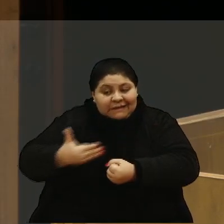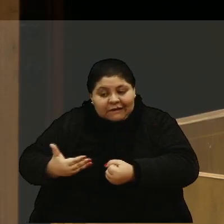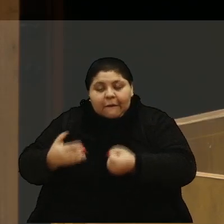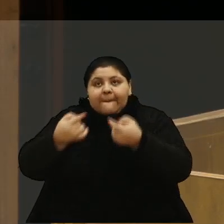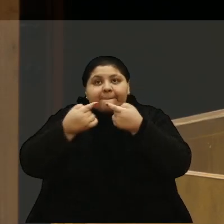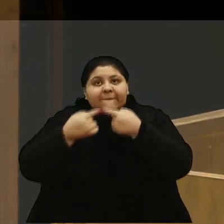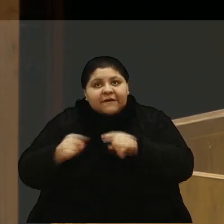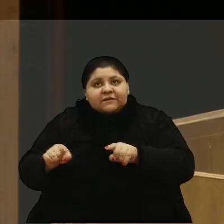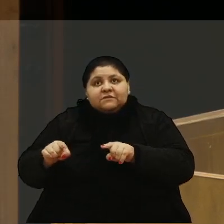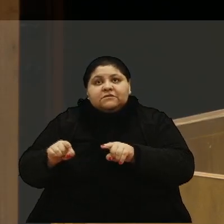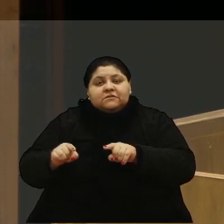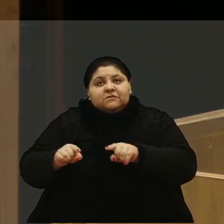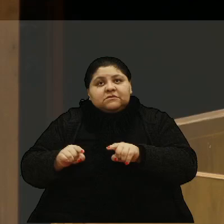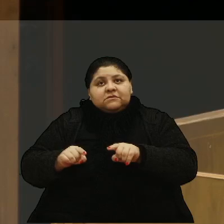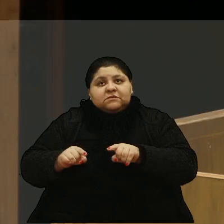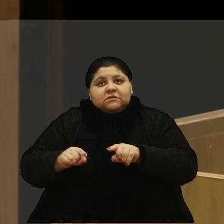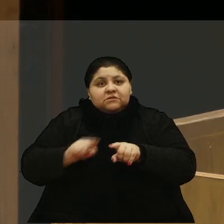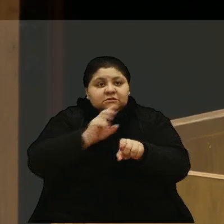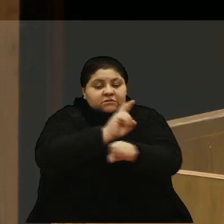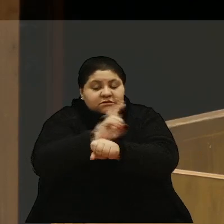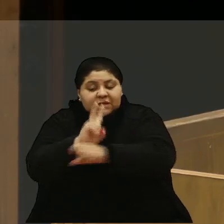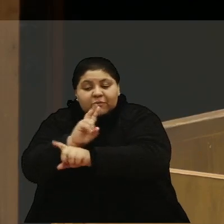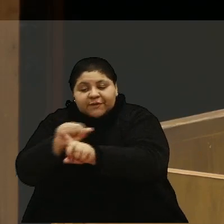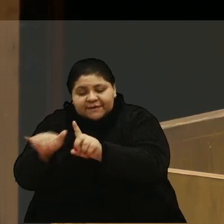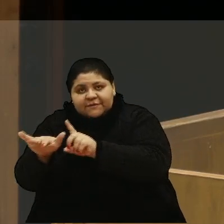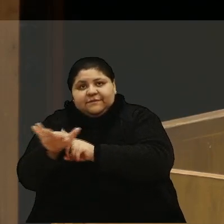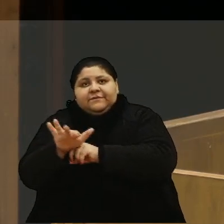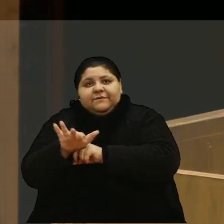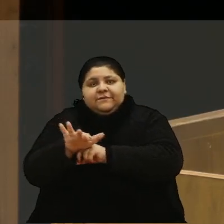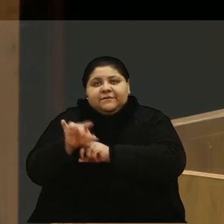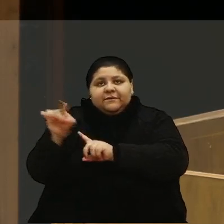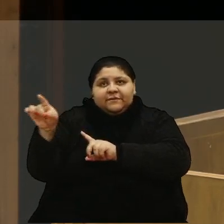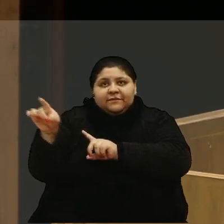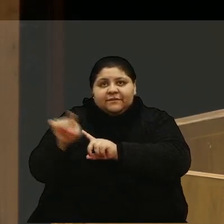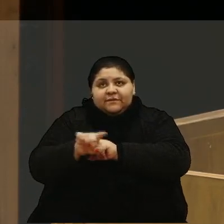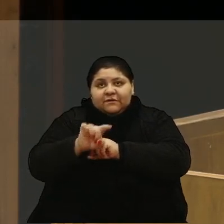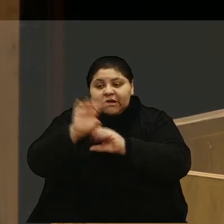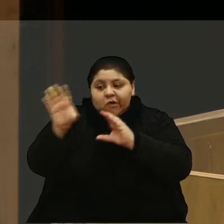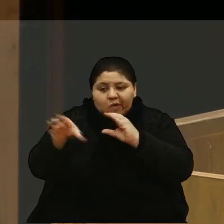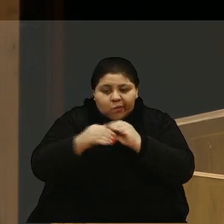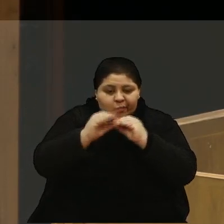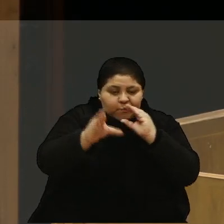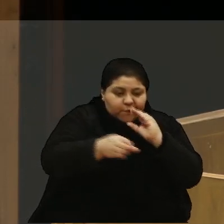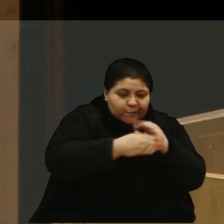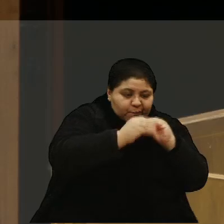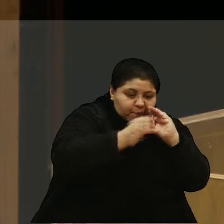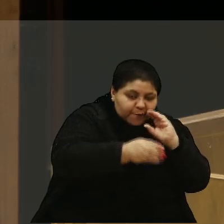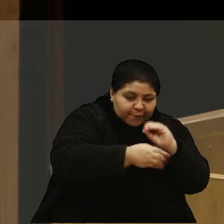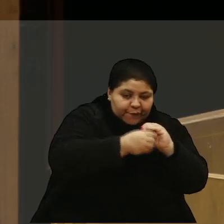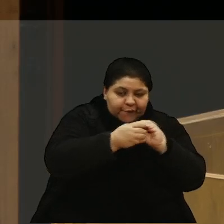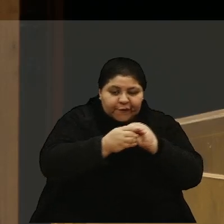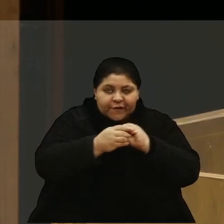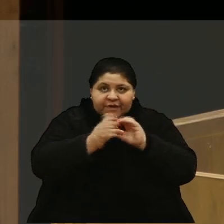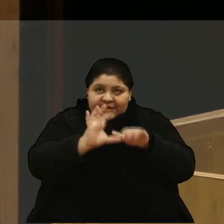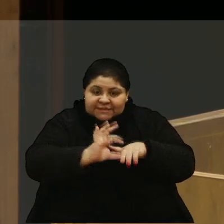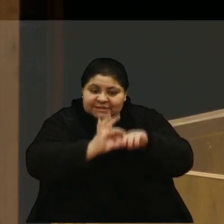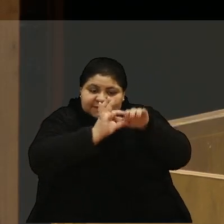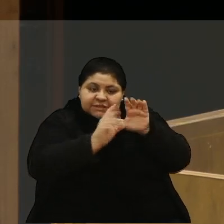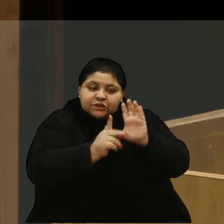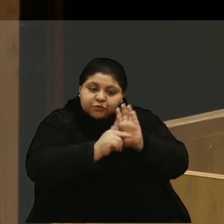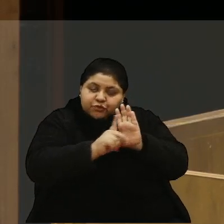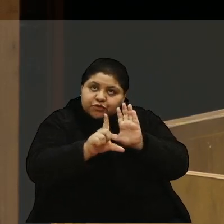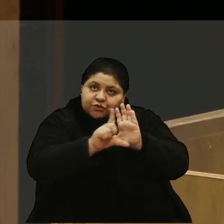mas a questão da proteção social, que abarca todas as coordenadorias nesse projeto de